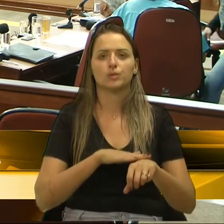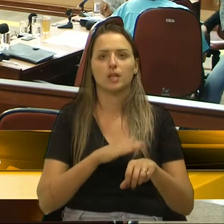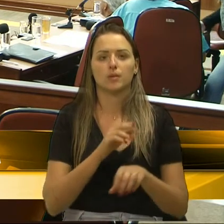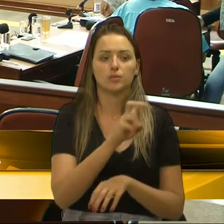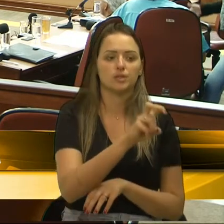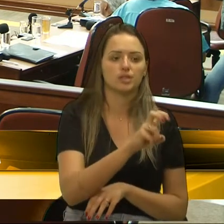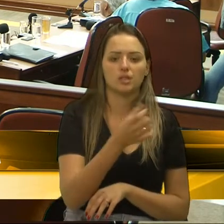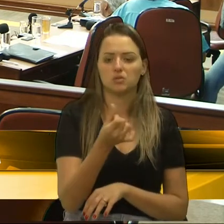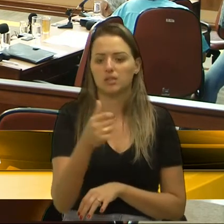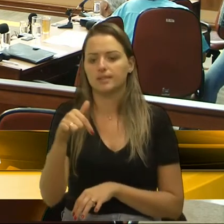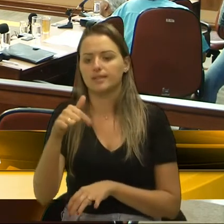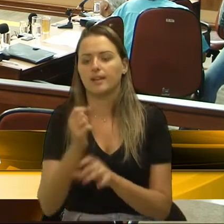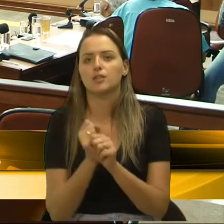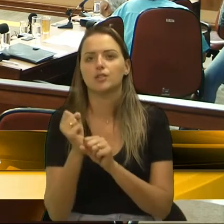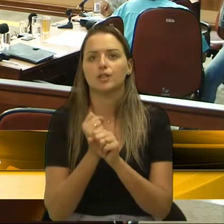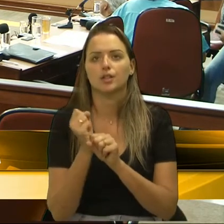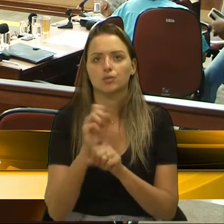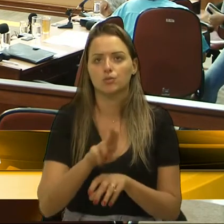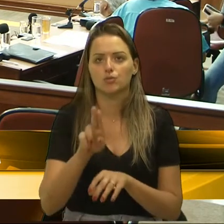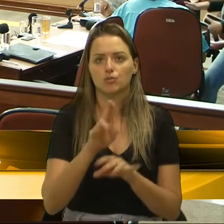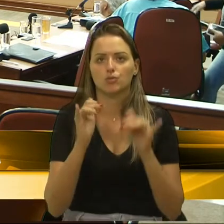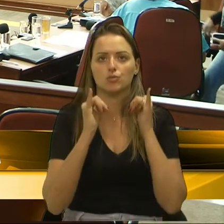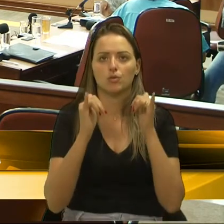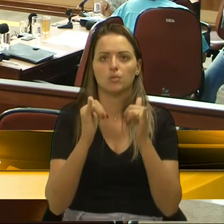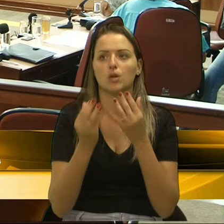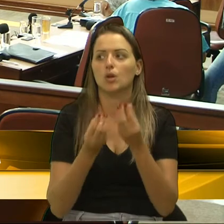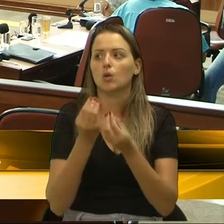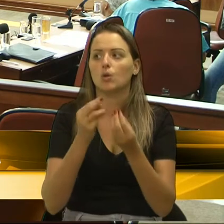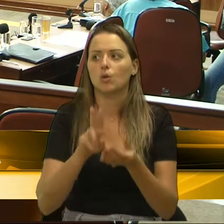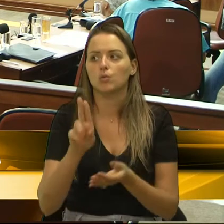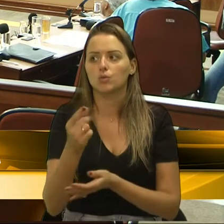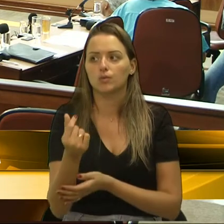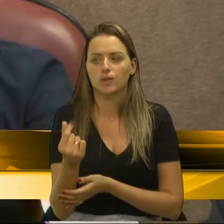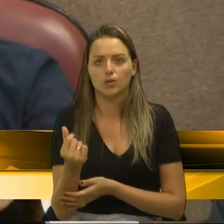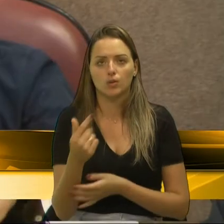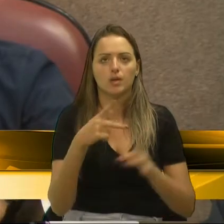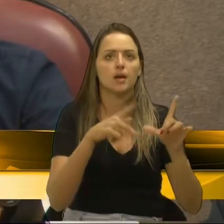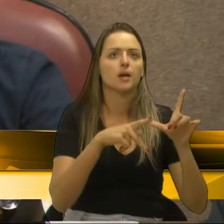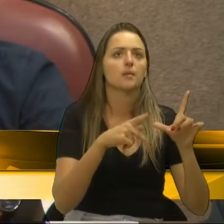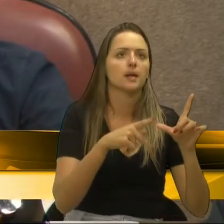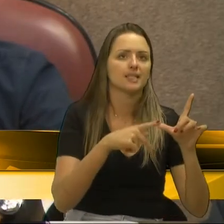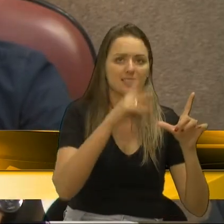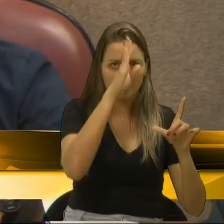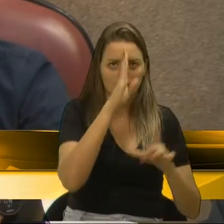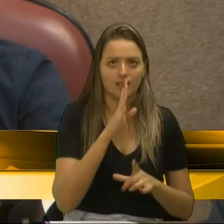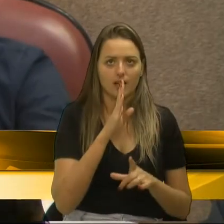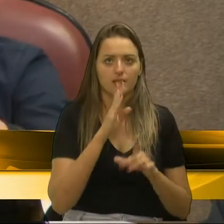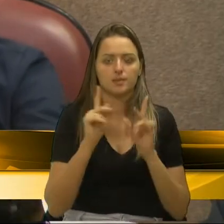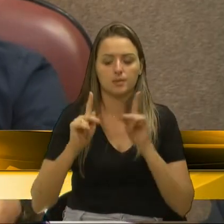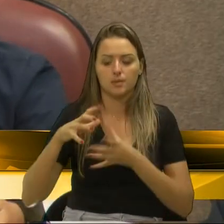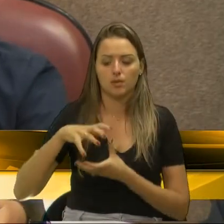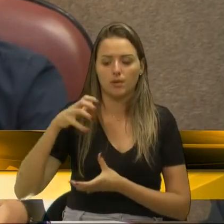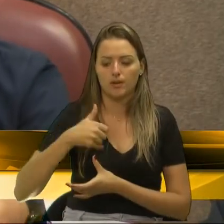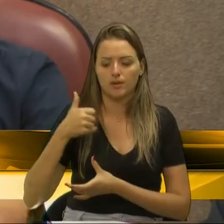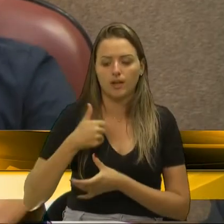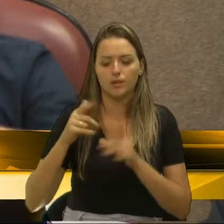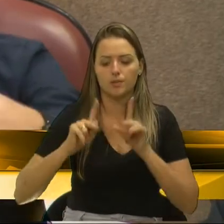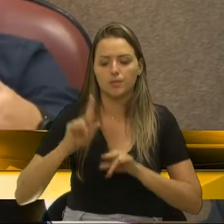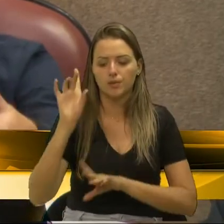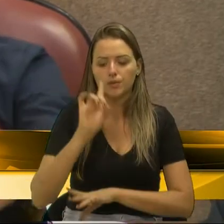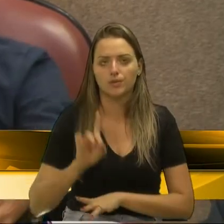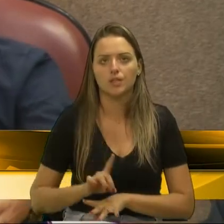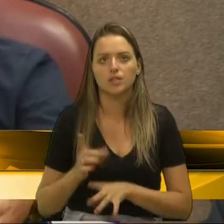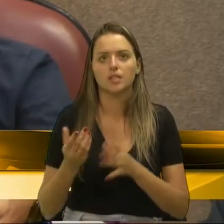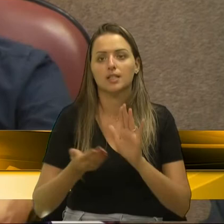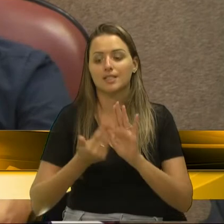6, 7 anos, o quanto isso impacta na tarifa, as gratuidades, se ela pode ser, se as, retirando todas elas, como fica, se